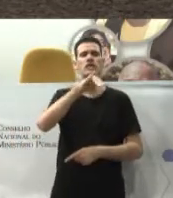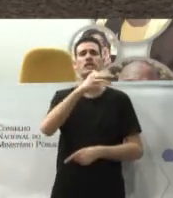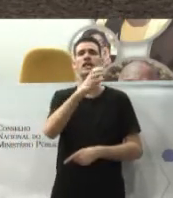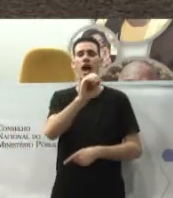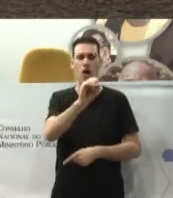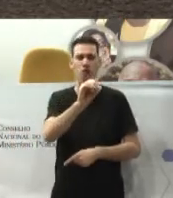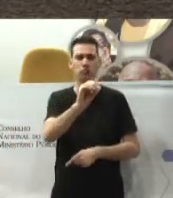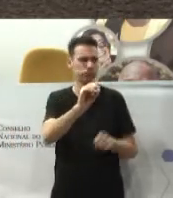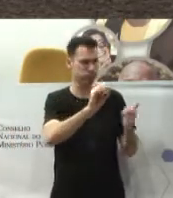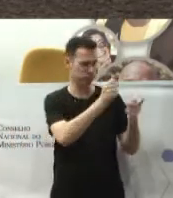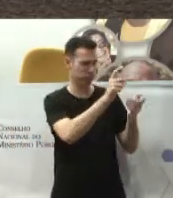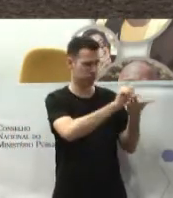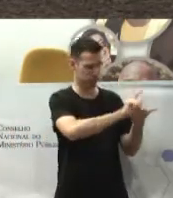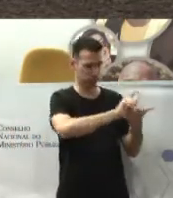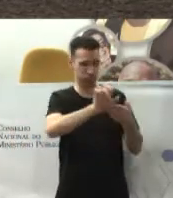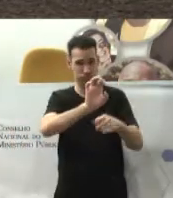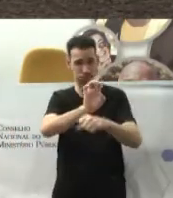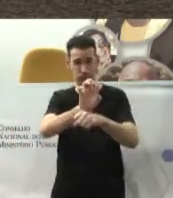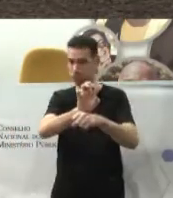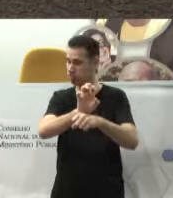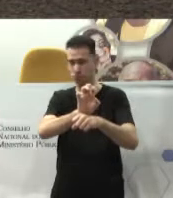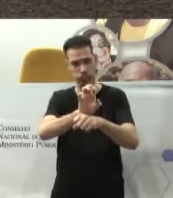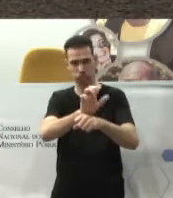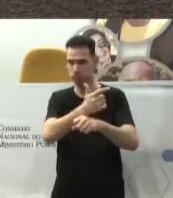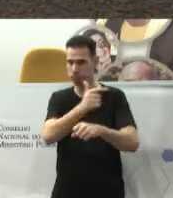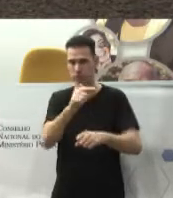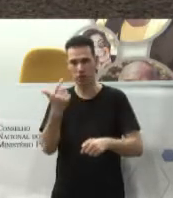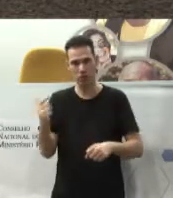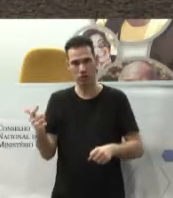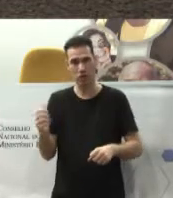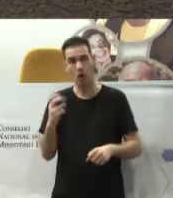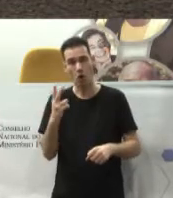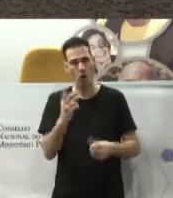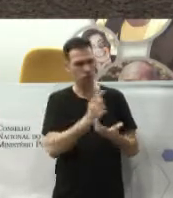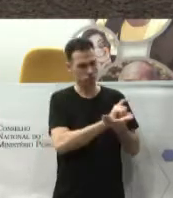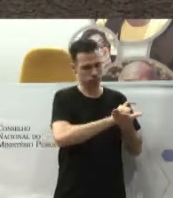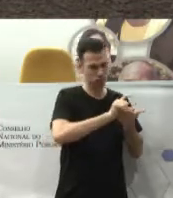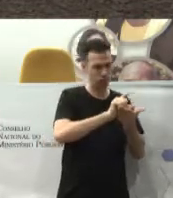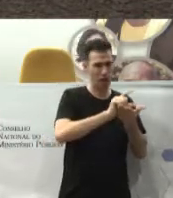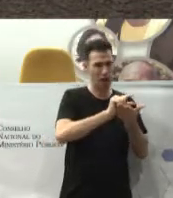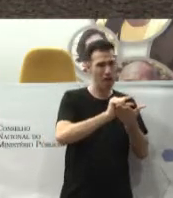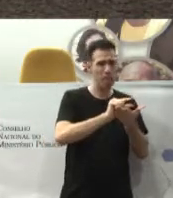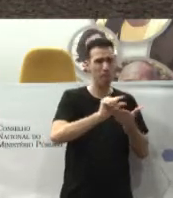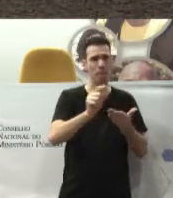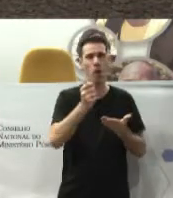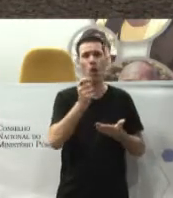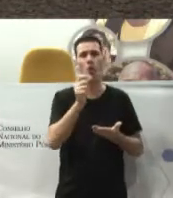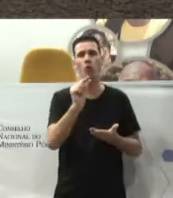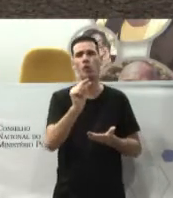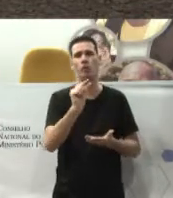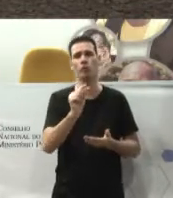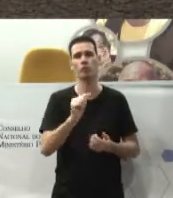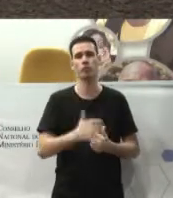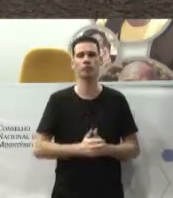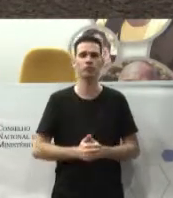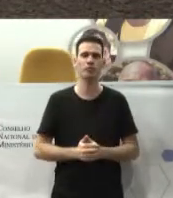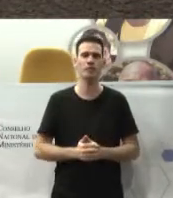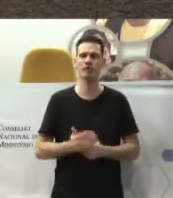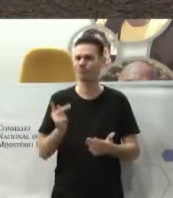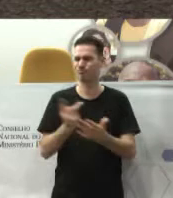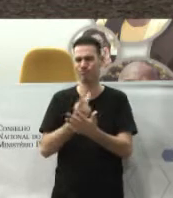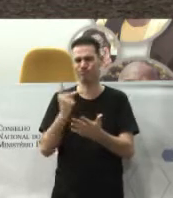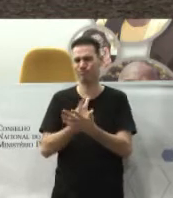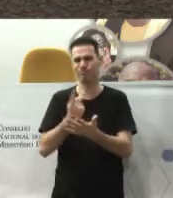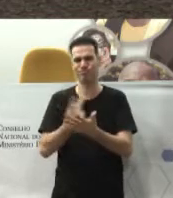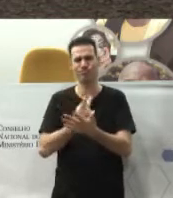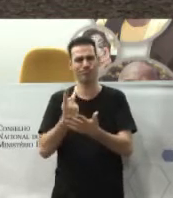nunca acontece, ou não acontece na mesma proporção em que a judicialização demanda o desembolso. Então, os erros estão dos dois